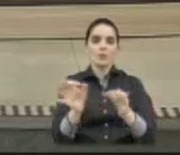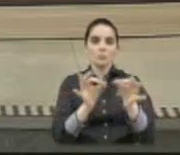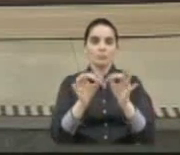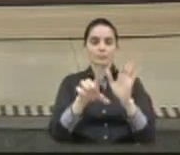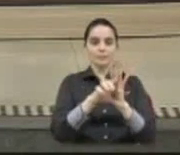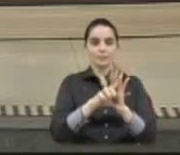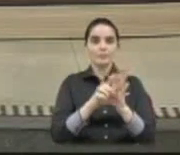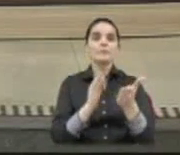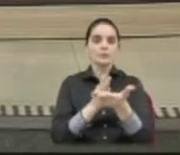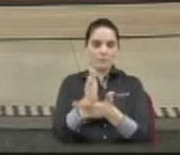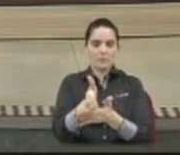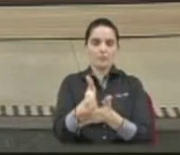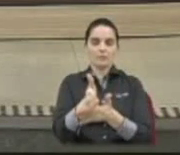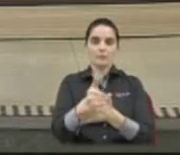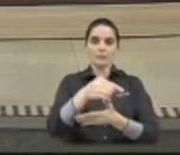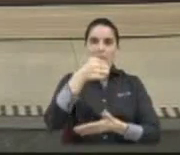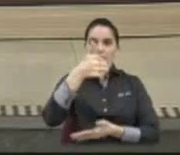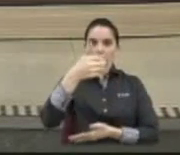número